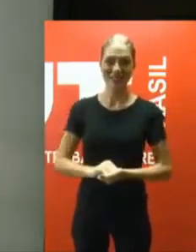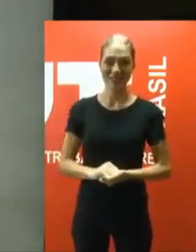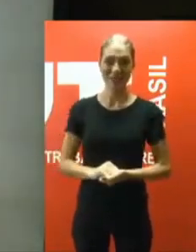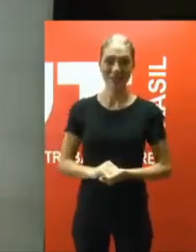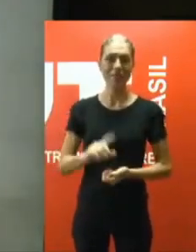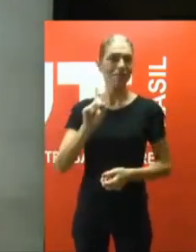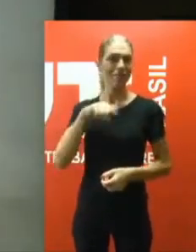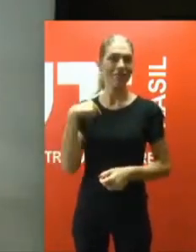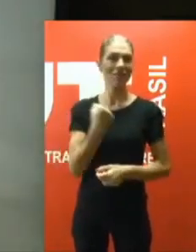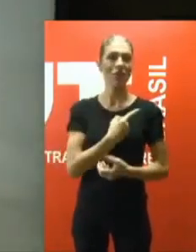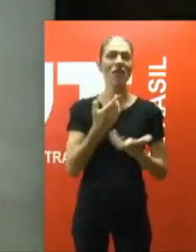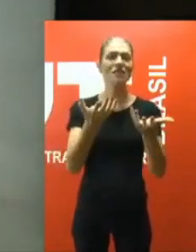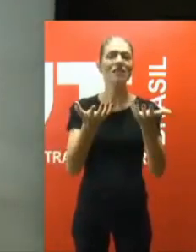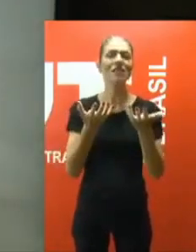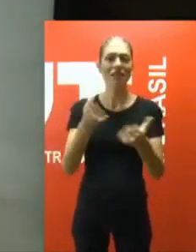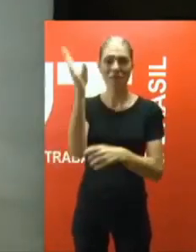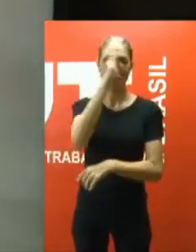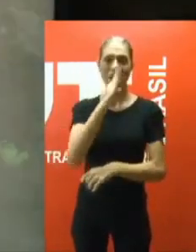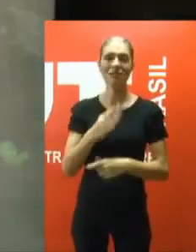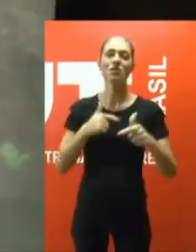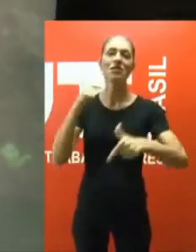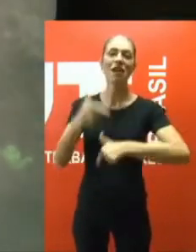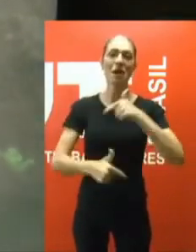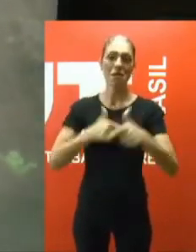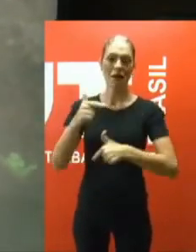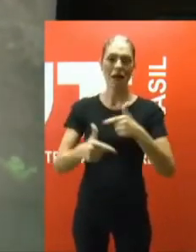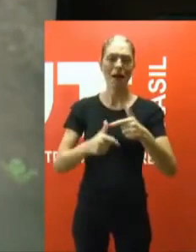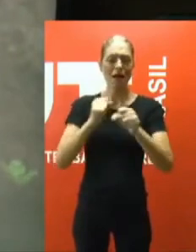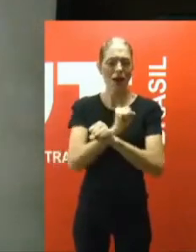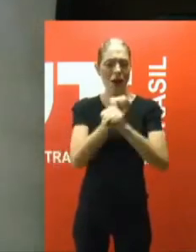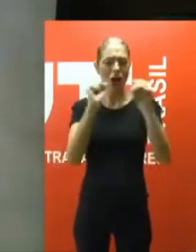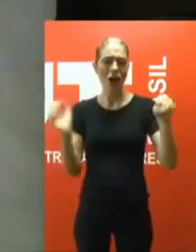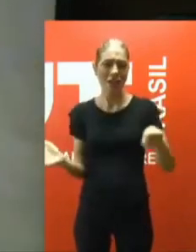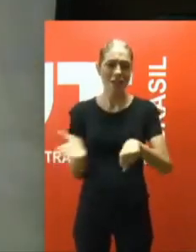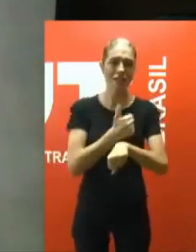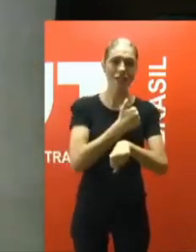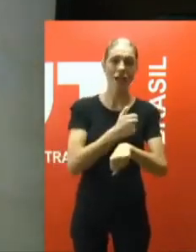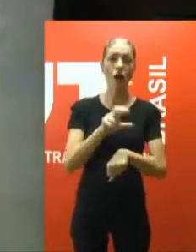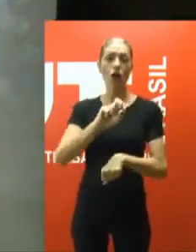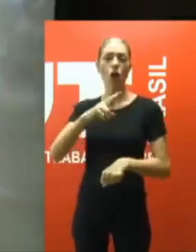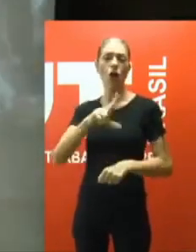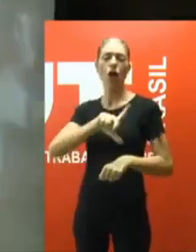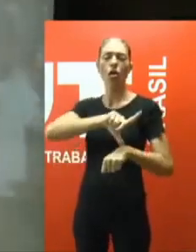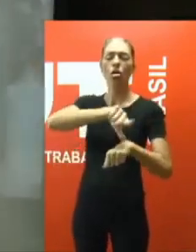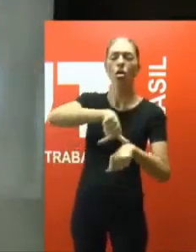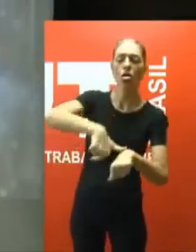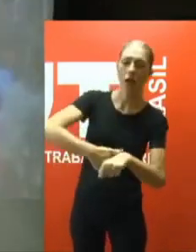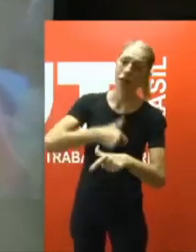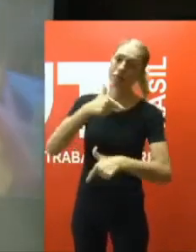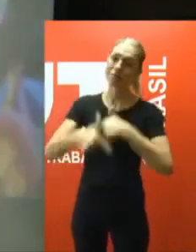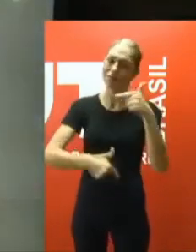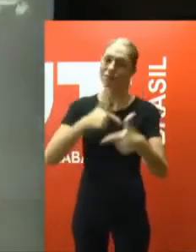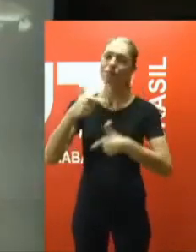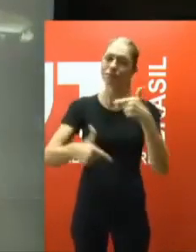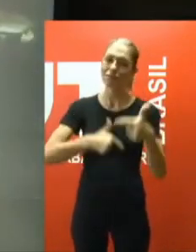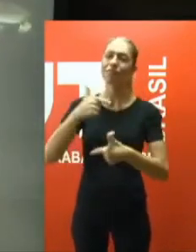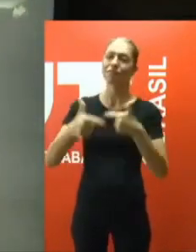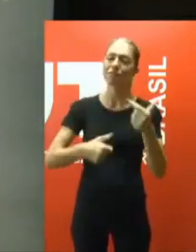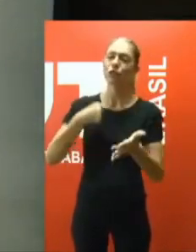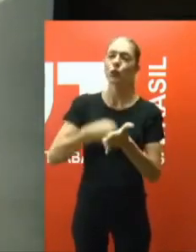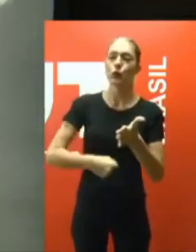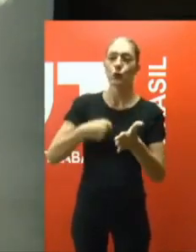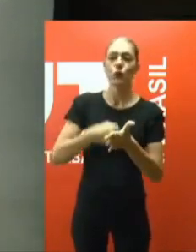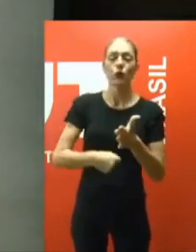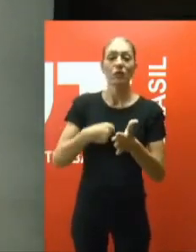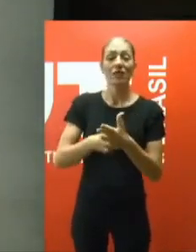Somos o Brasil que trabalha, que acorda cedo ou que vai até tarde na correria. Quem